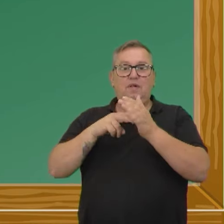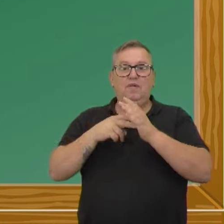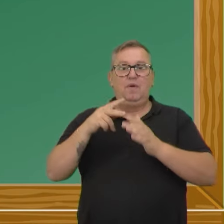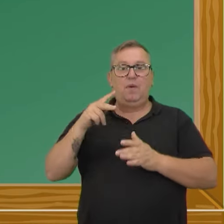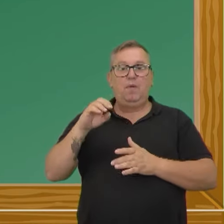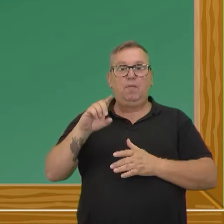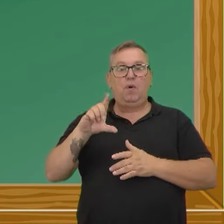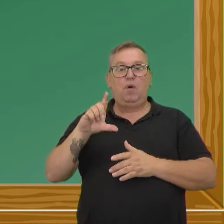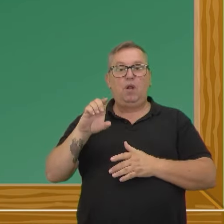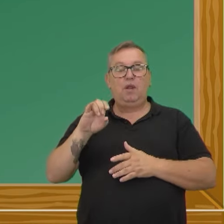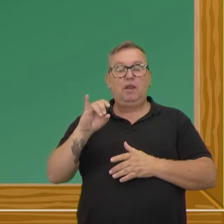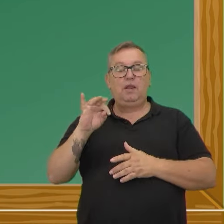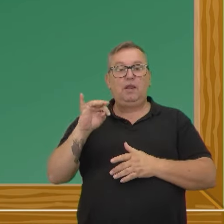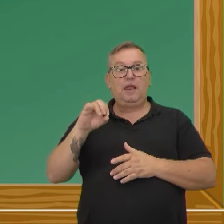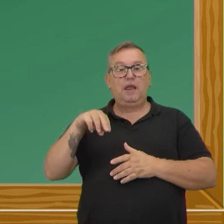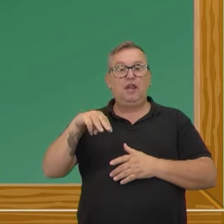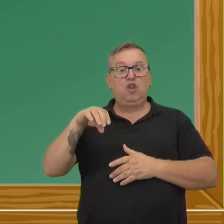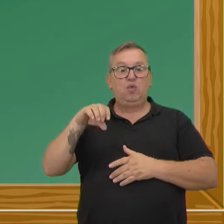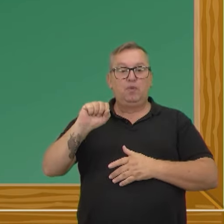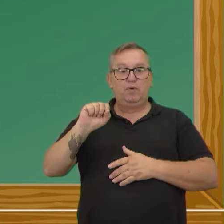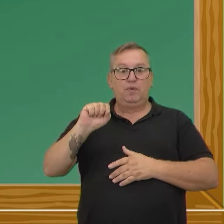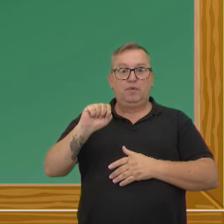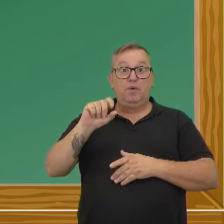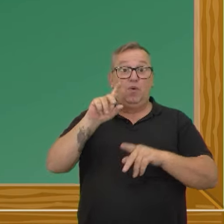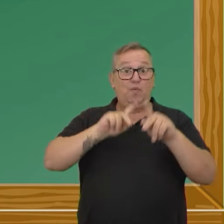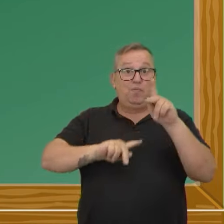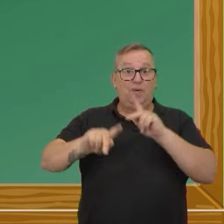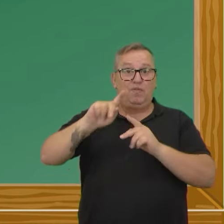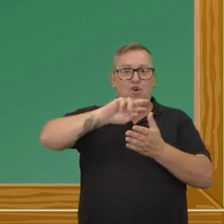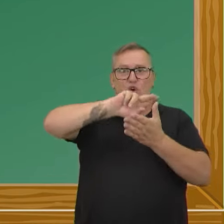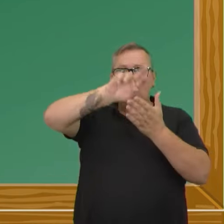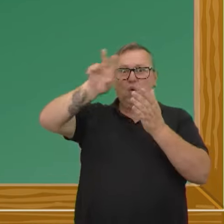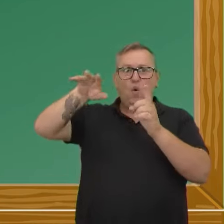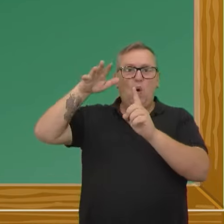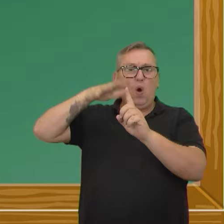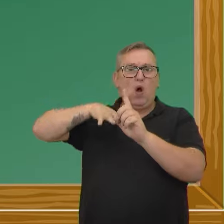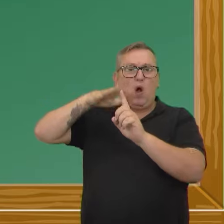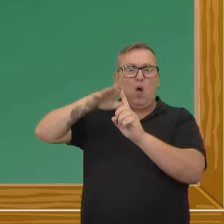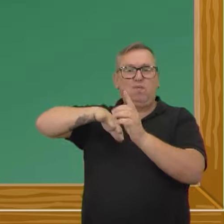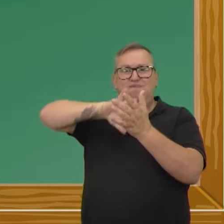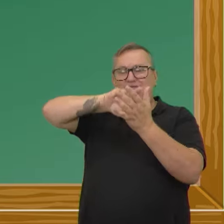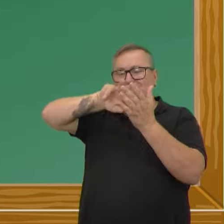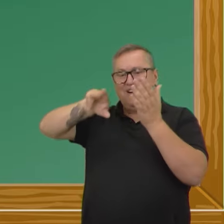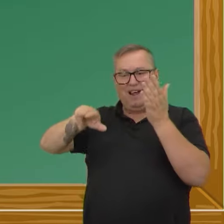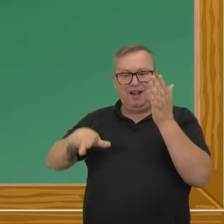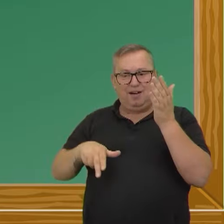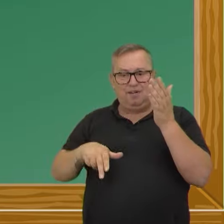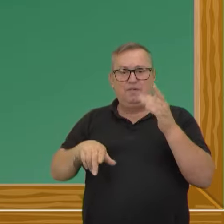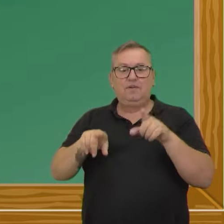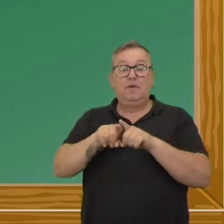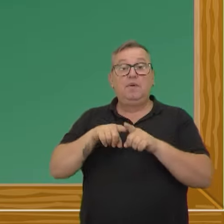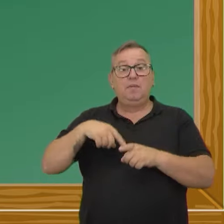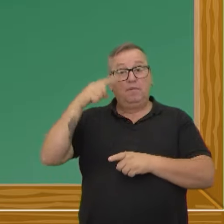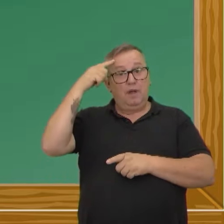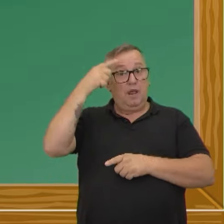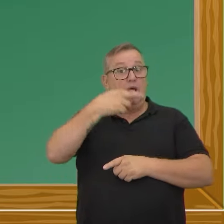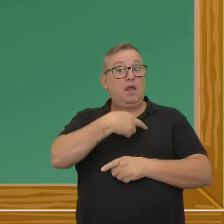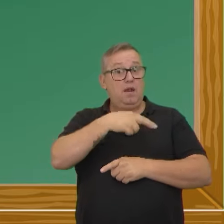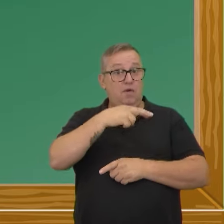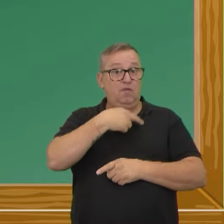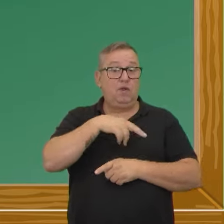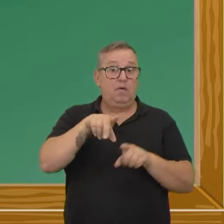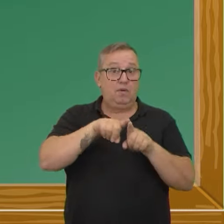politeísmo? Povos que cultuavam diversos deuses. Então, se a gente pensar em religião, religiosidade,